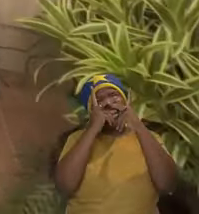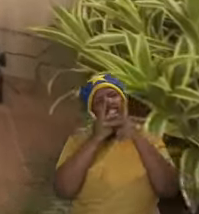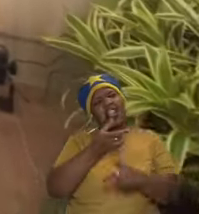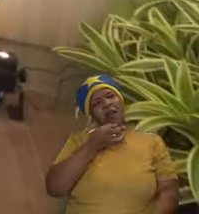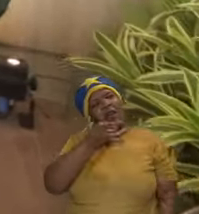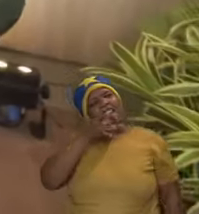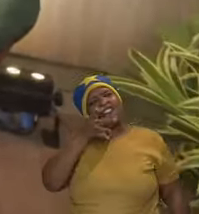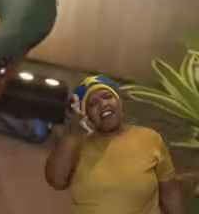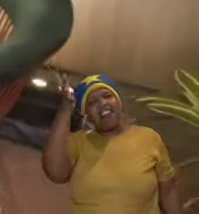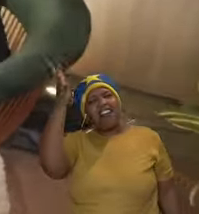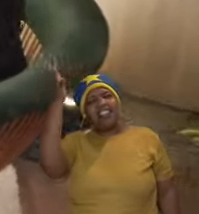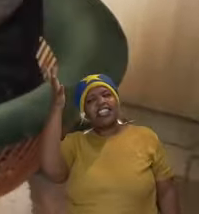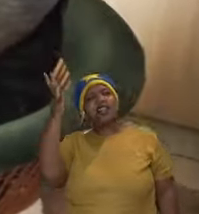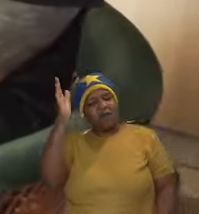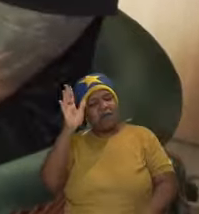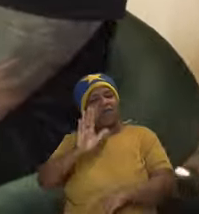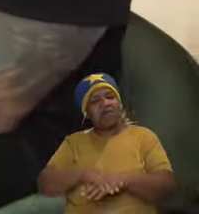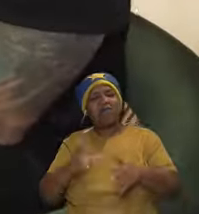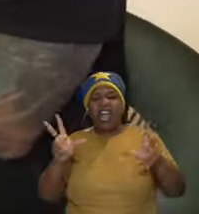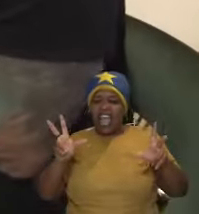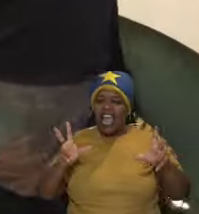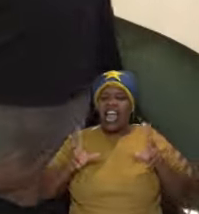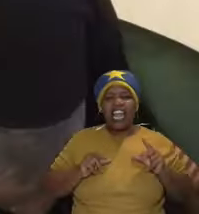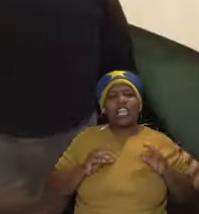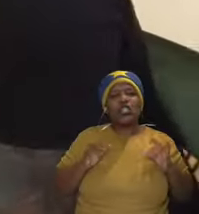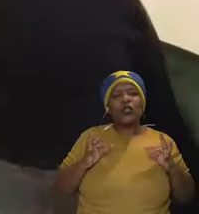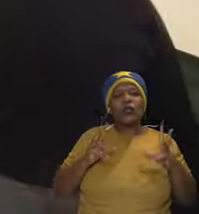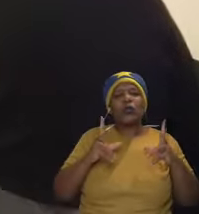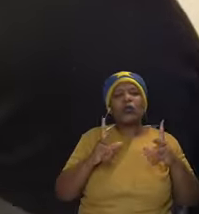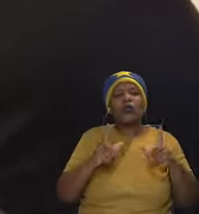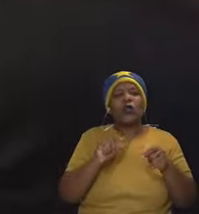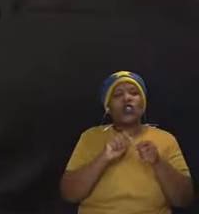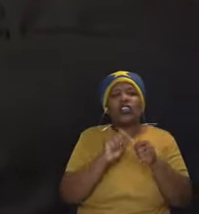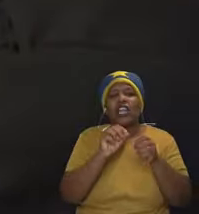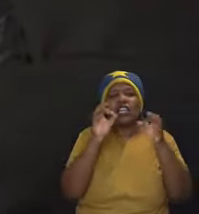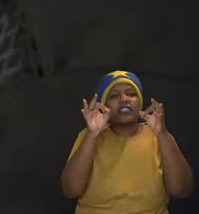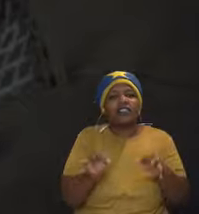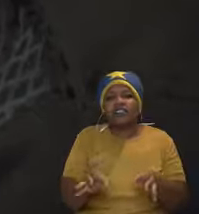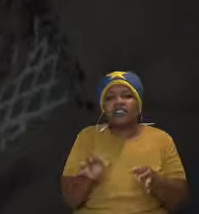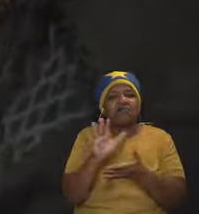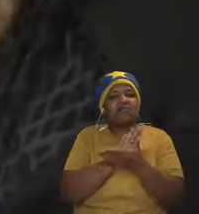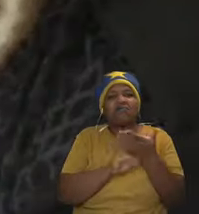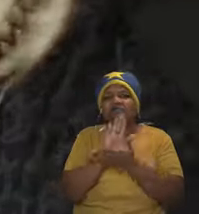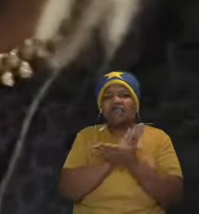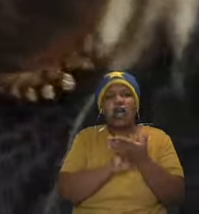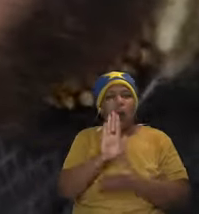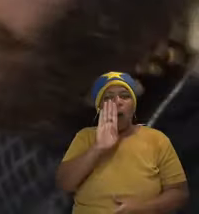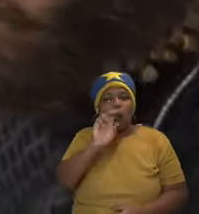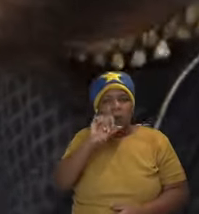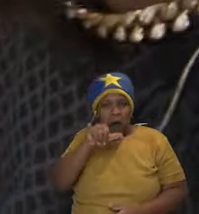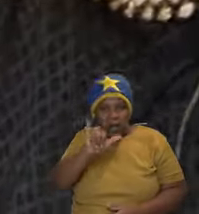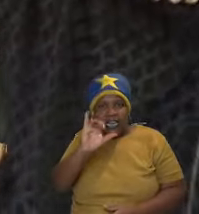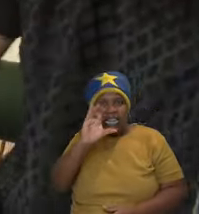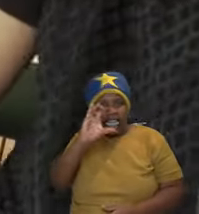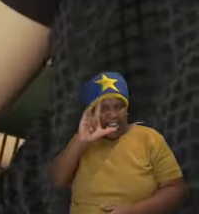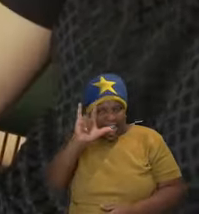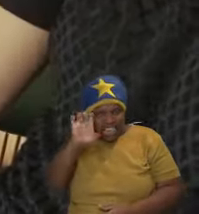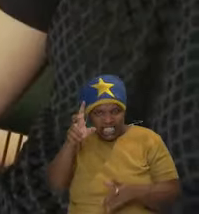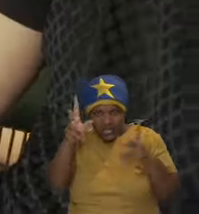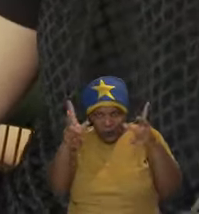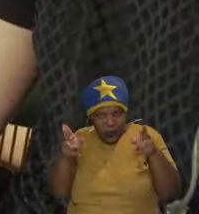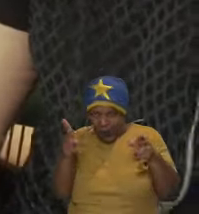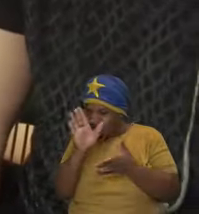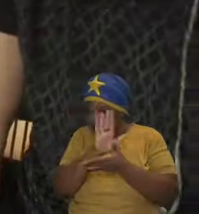caralho, merece o whisky ice. Isso assim como ela faz, nem mesmo Bonnie Clyde fez. São momentos que não tem